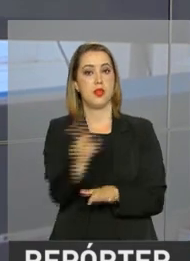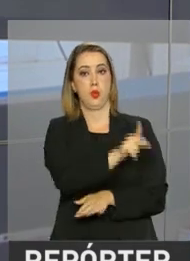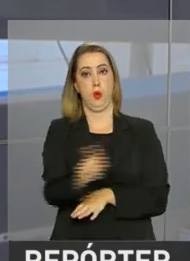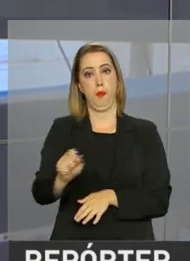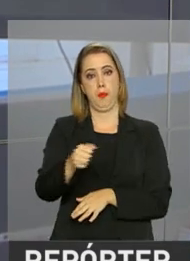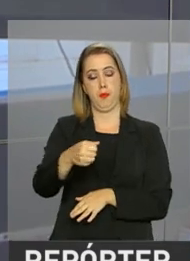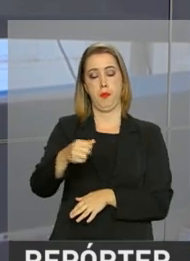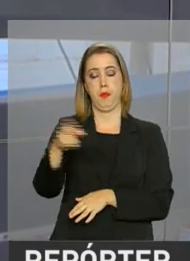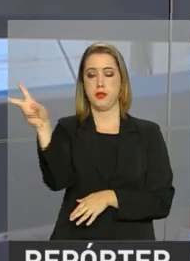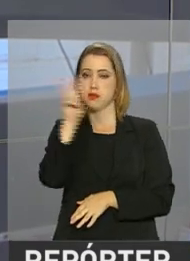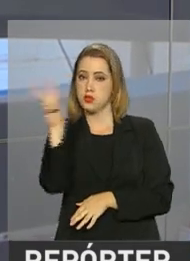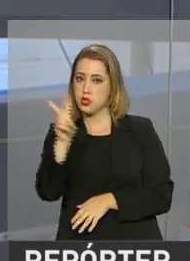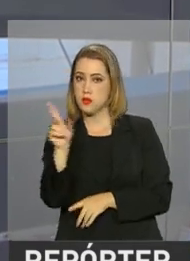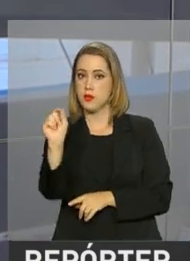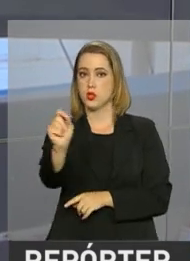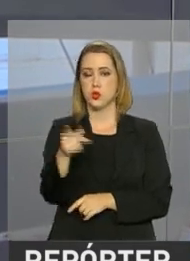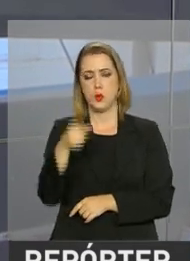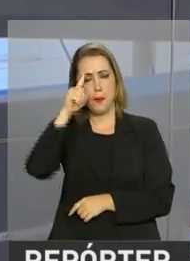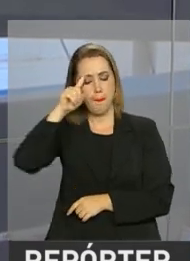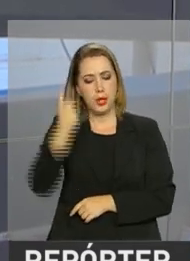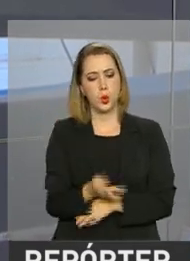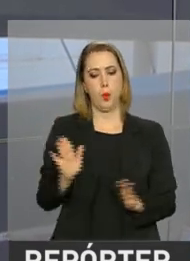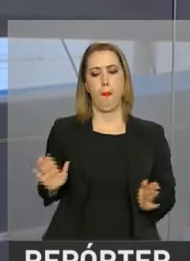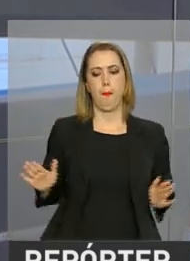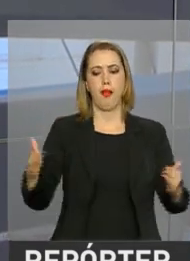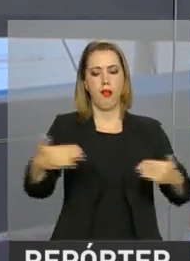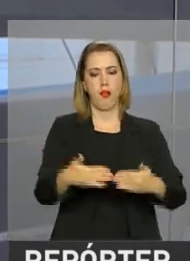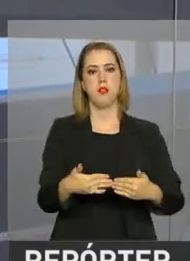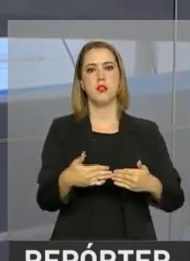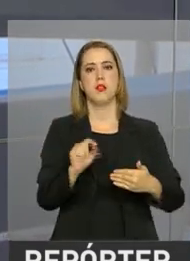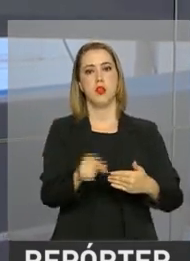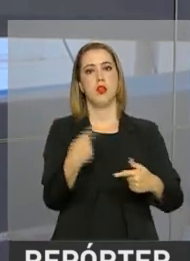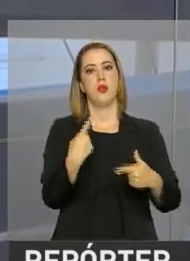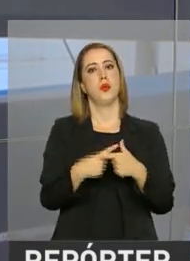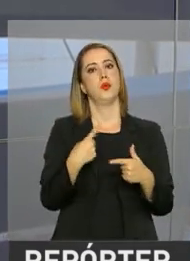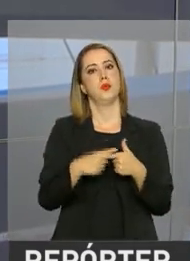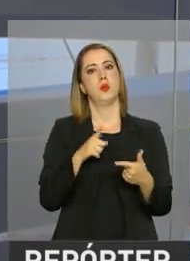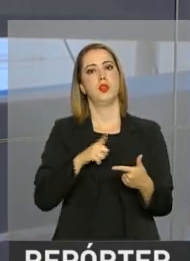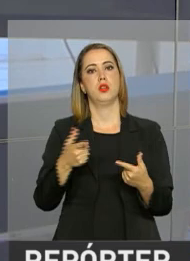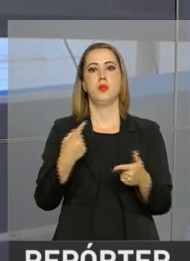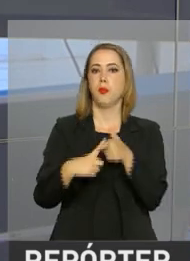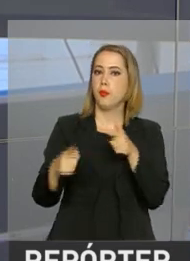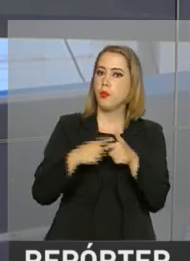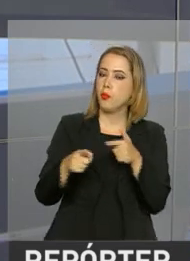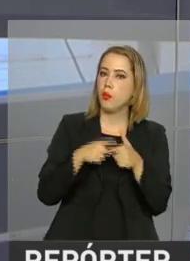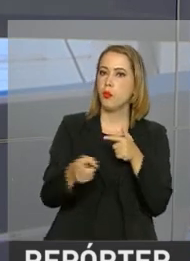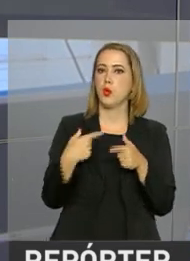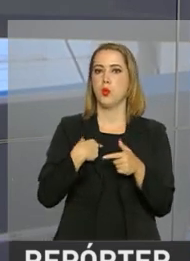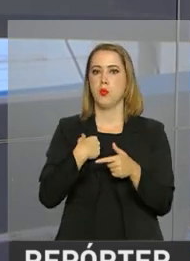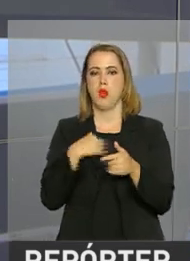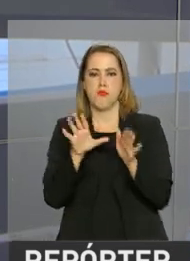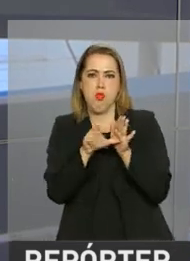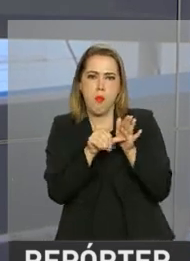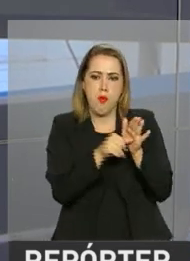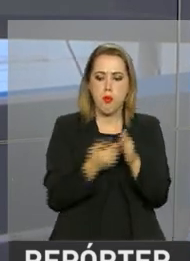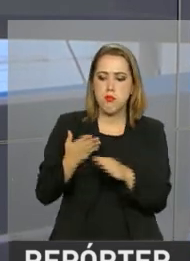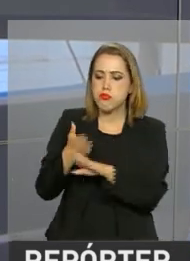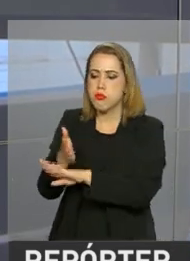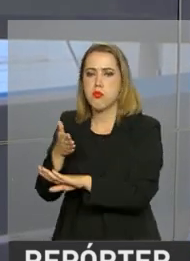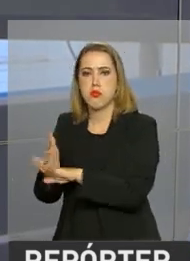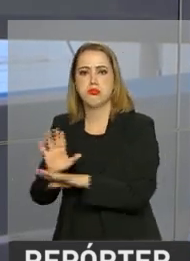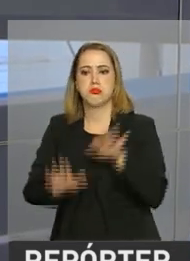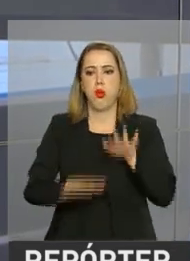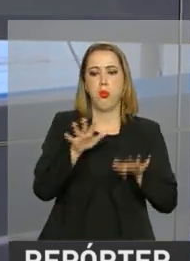fronteiras fossem fechadas segundo ele essa decisão tem o objetivo de combater máfias que estariam entrando no país para